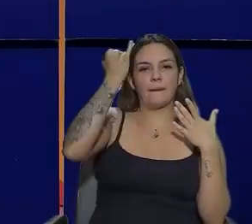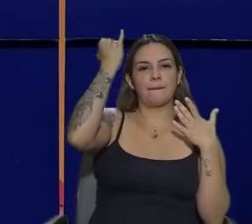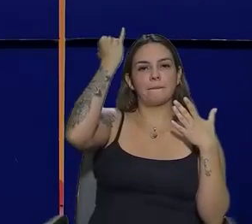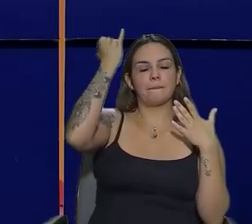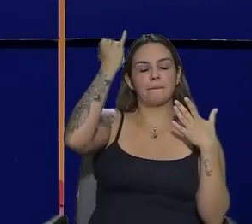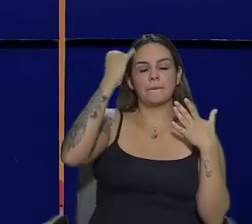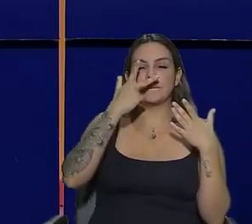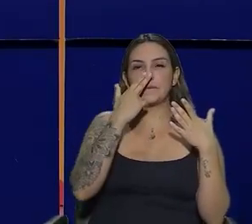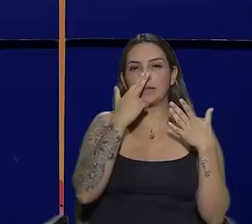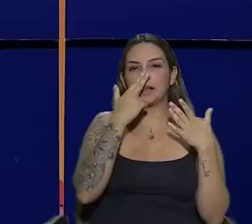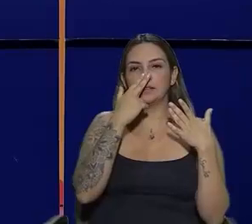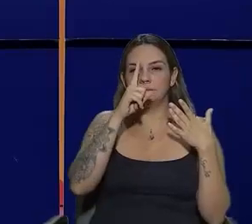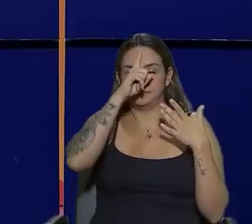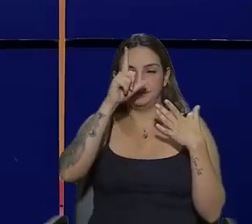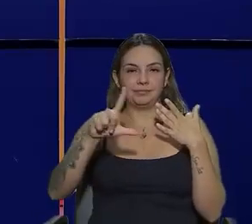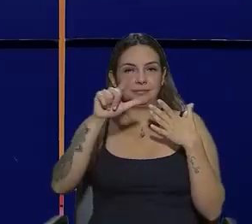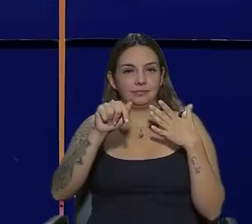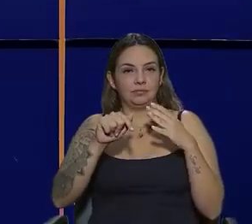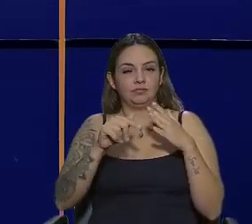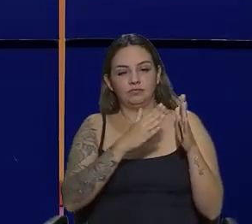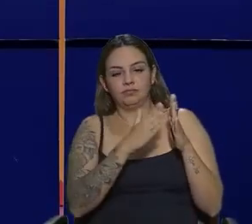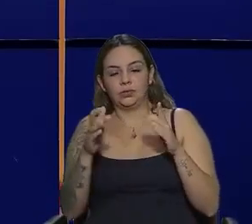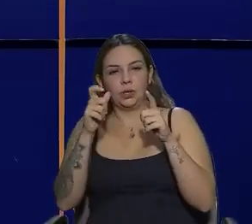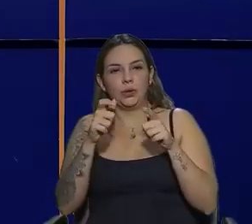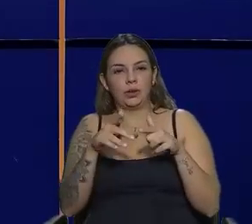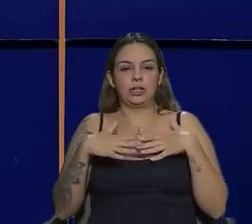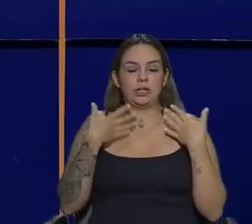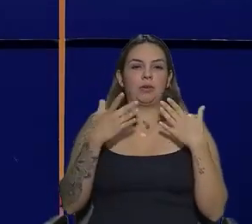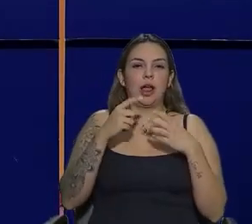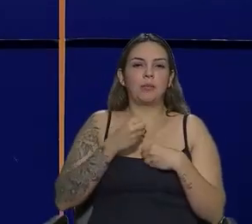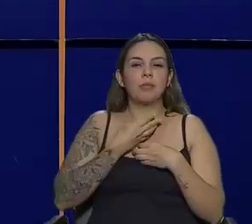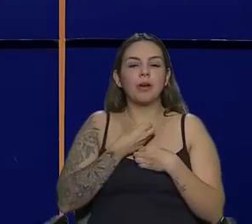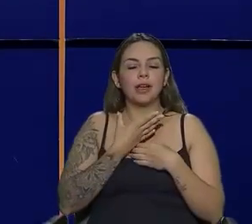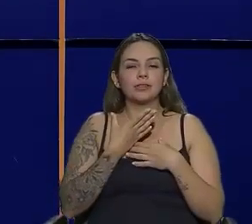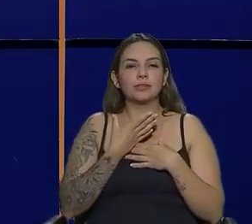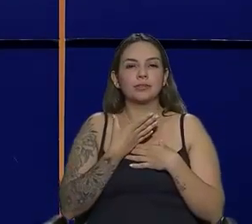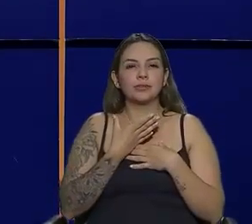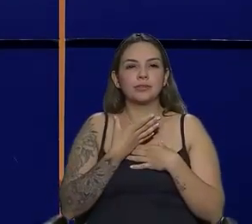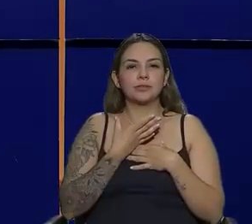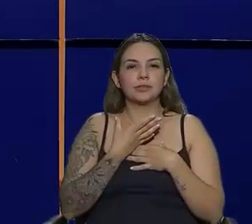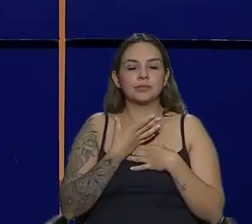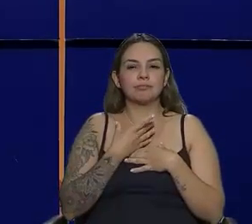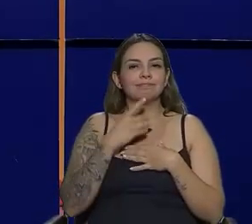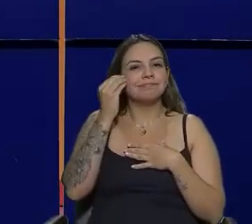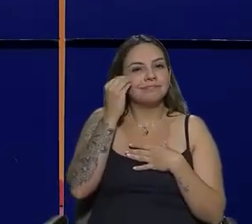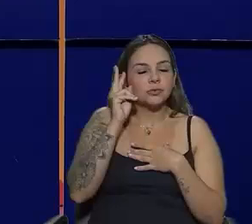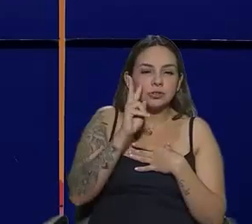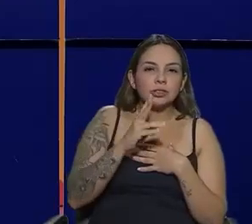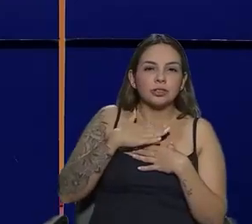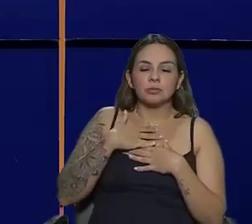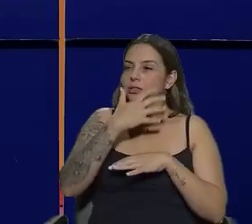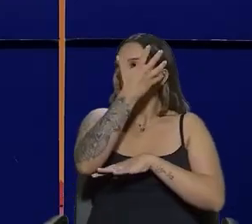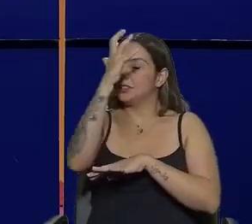fundamental. Eu acho que a criação literária, ela parte desse espanto, é meio poético isso. Eu tento olhar a